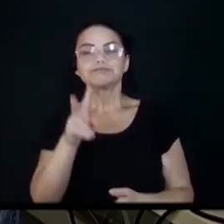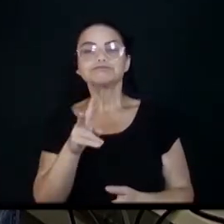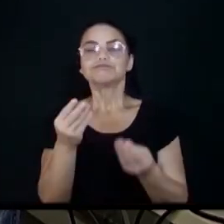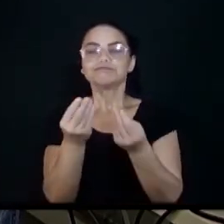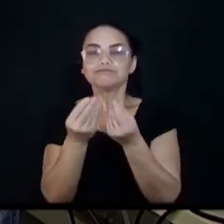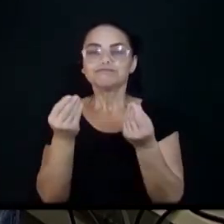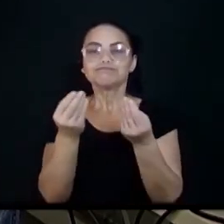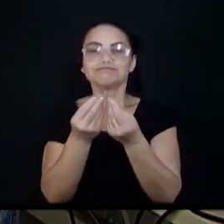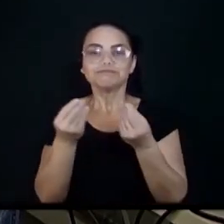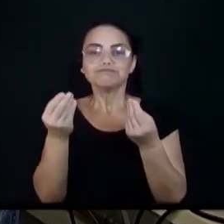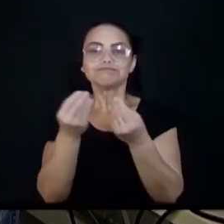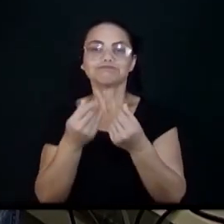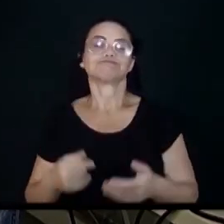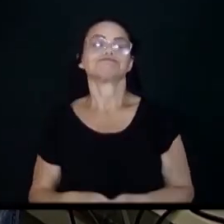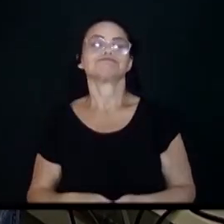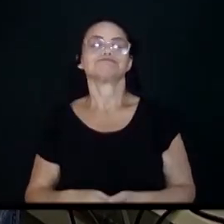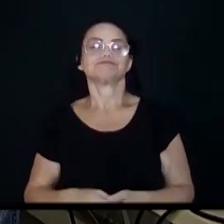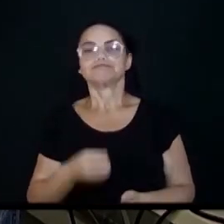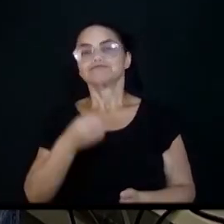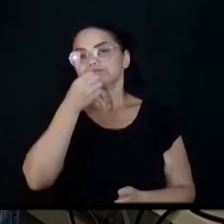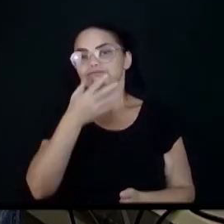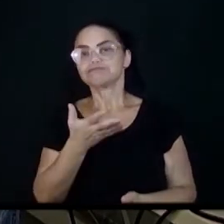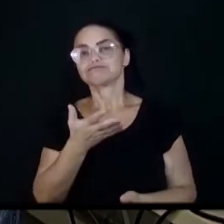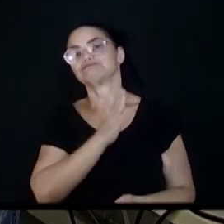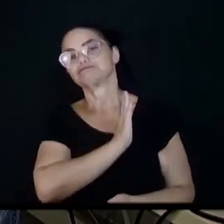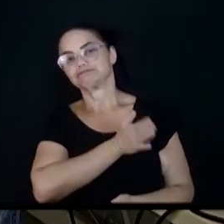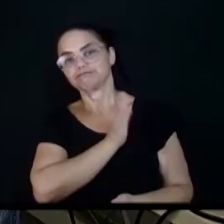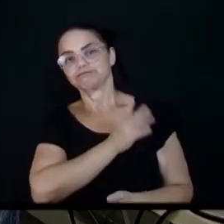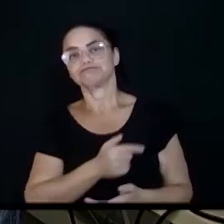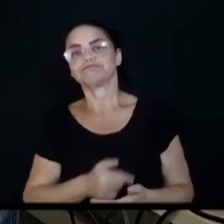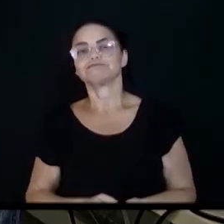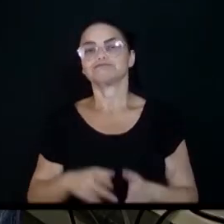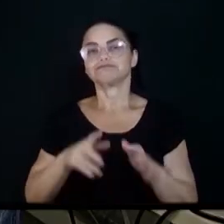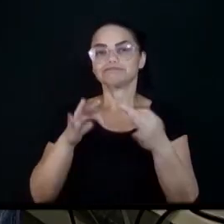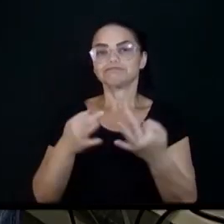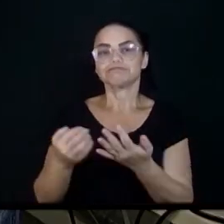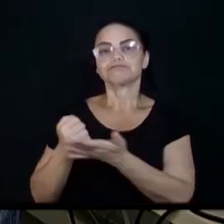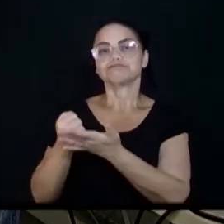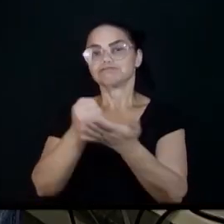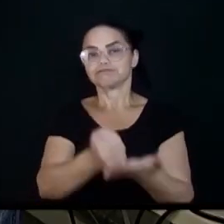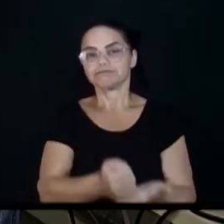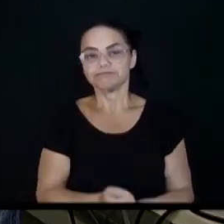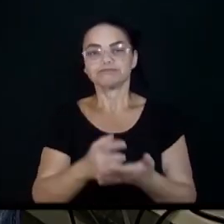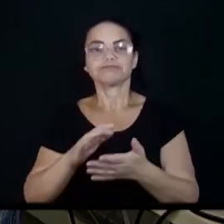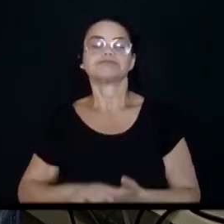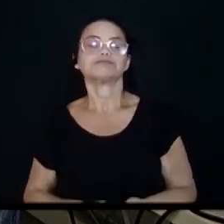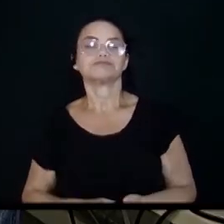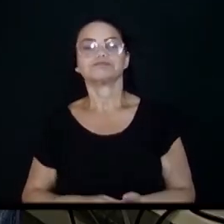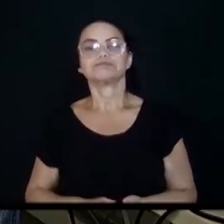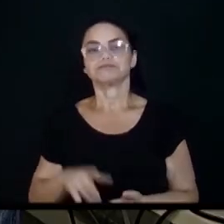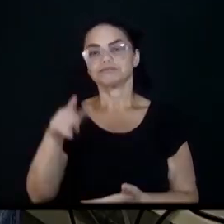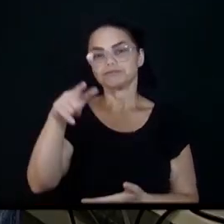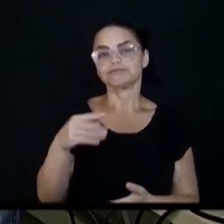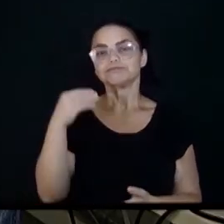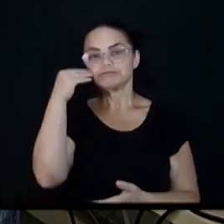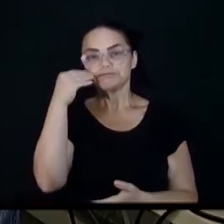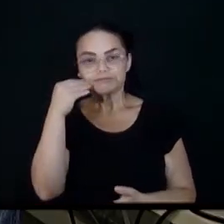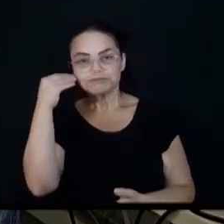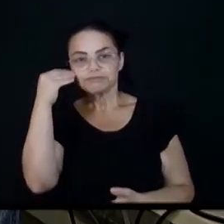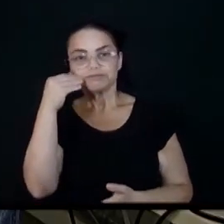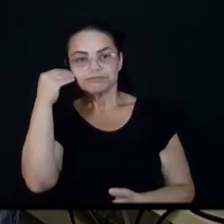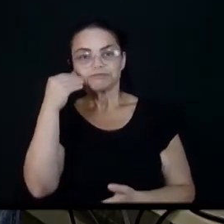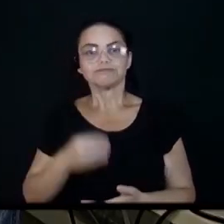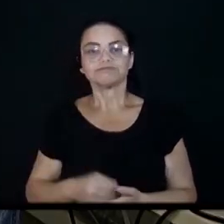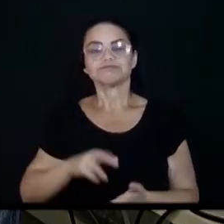que olhe para essas pessoas, para essas famílias. Então, diante da sua experiência, né, de tantos outros lugares